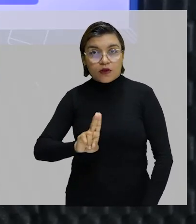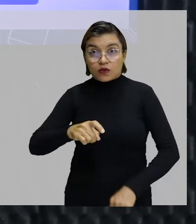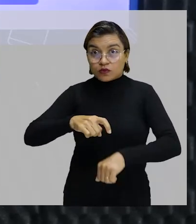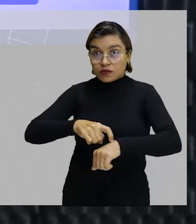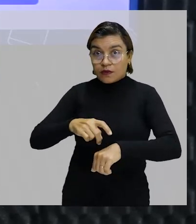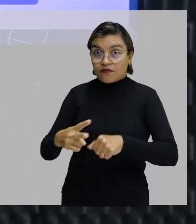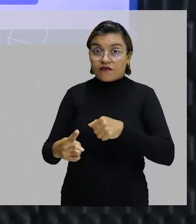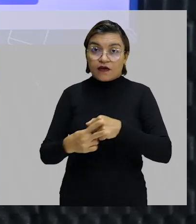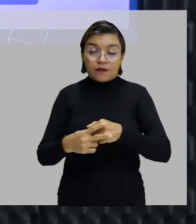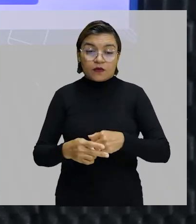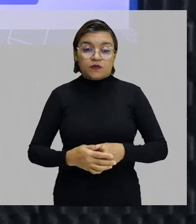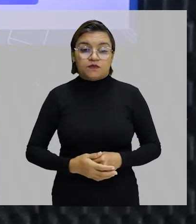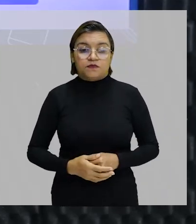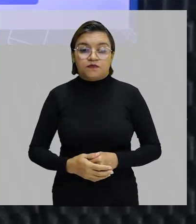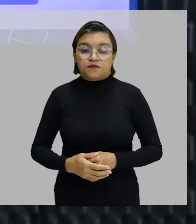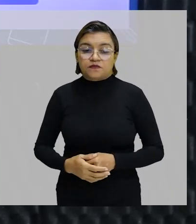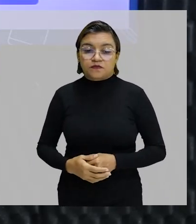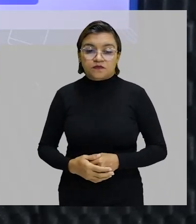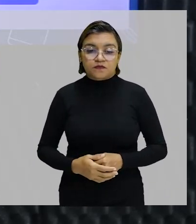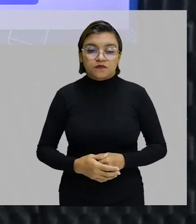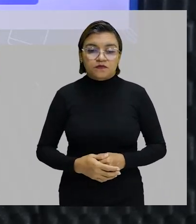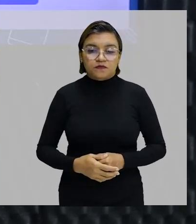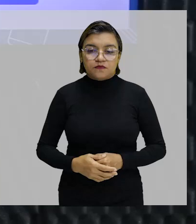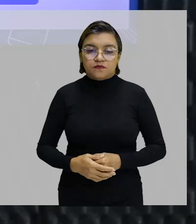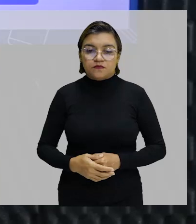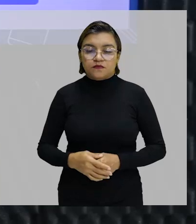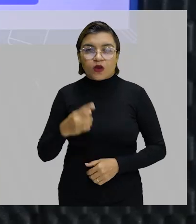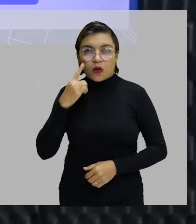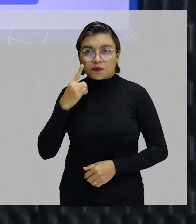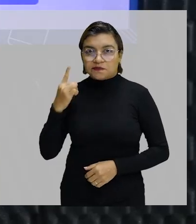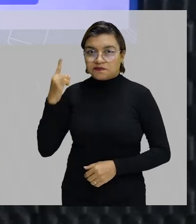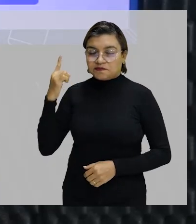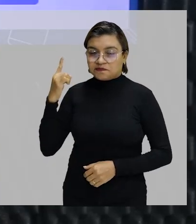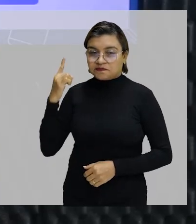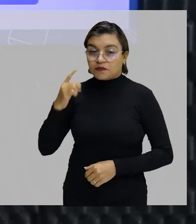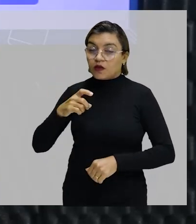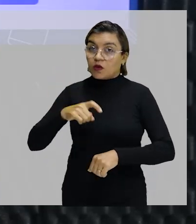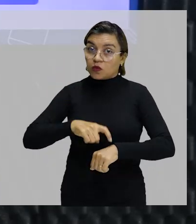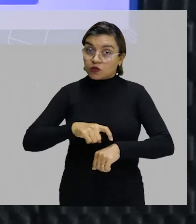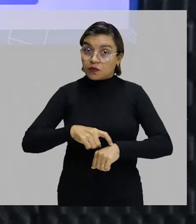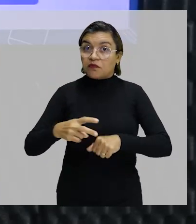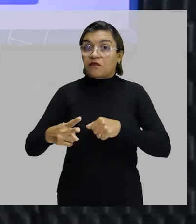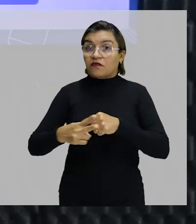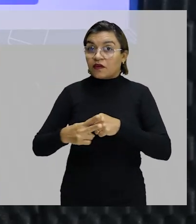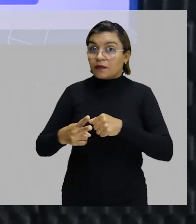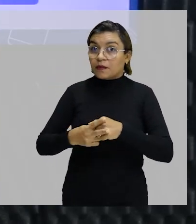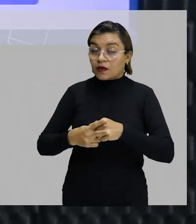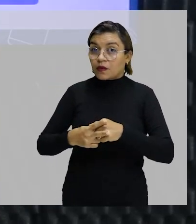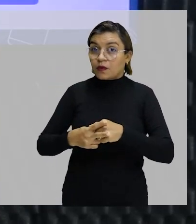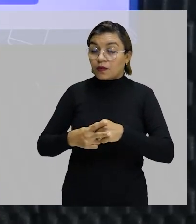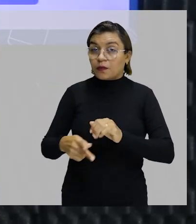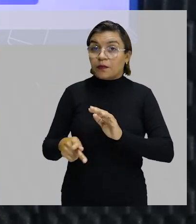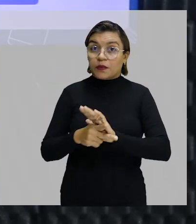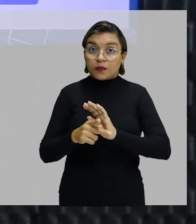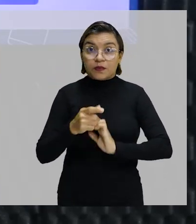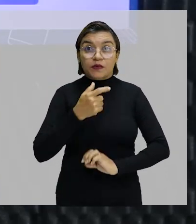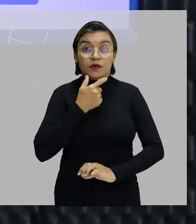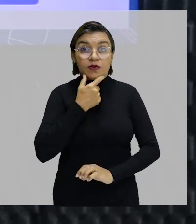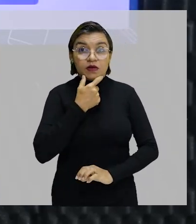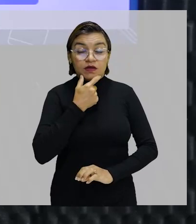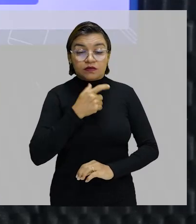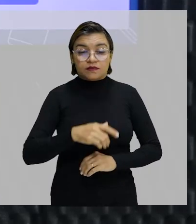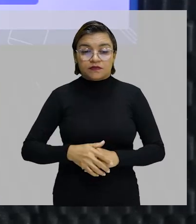Então, Present Perfect Continuous is a verbal tense in English language. É um tempo verbal da língua inglesa. It